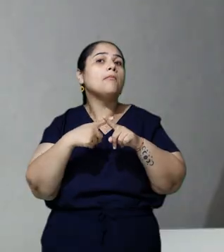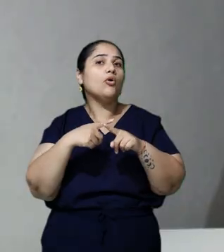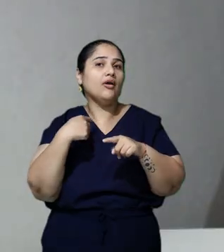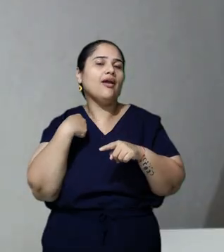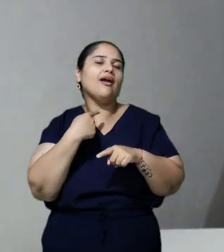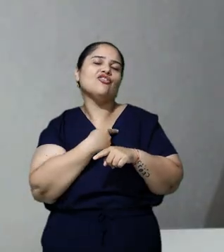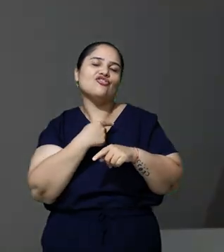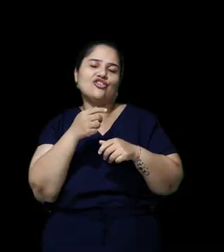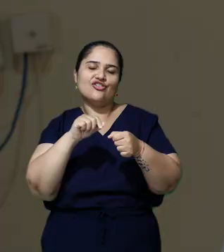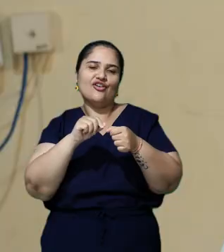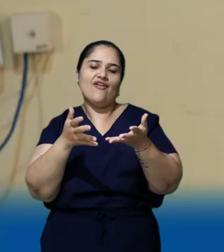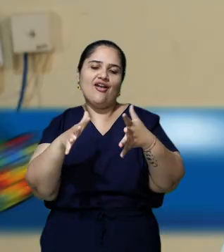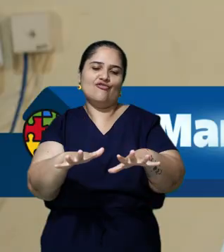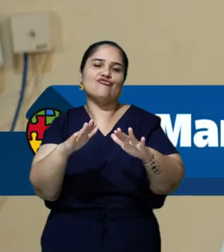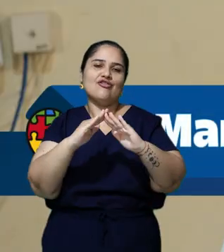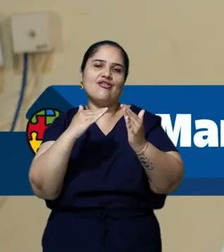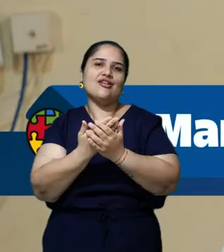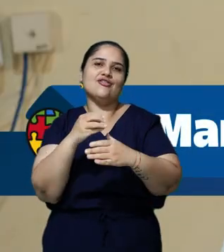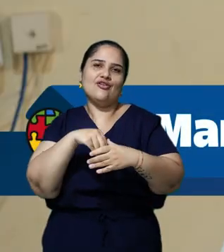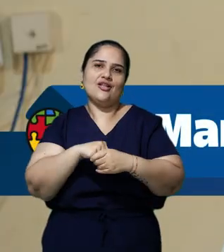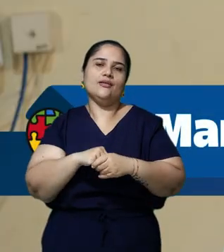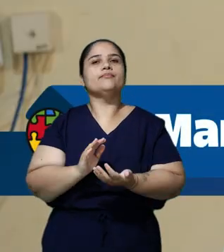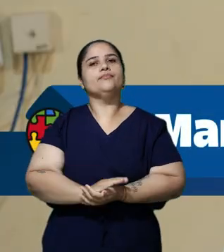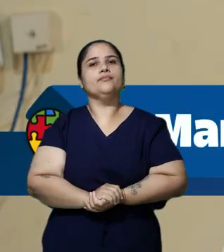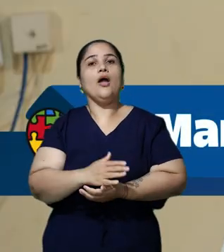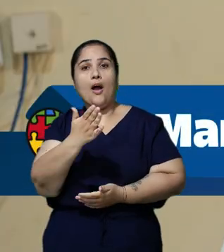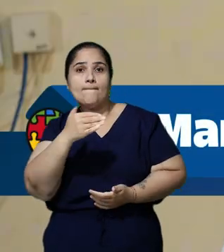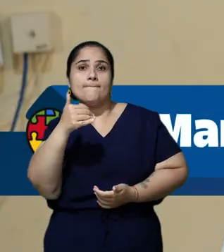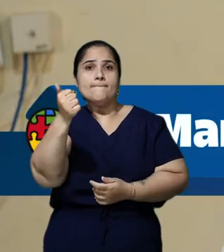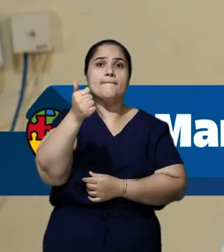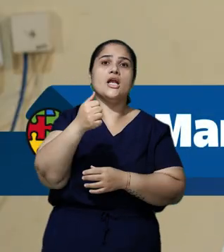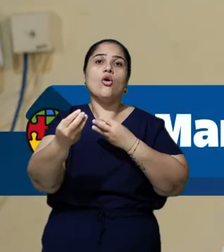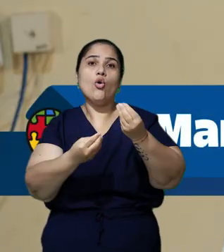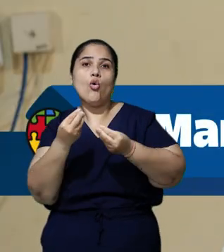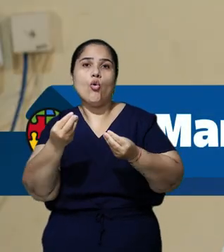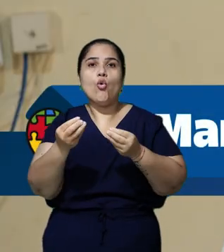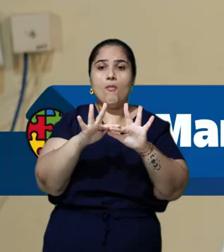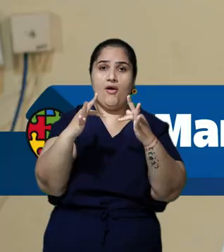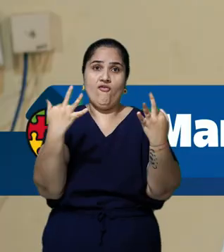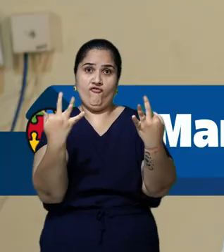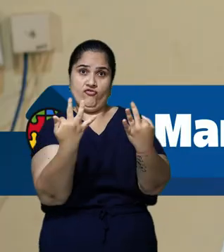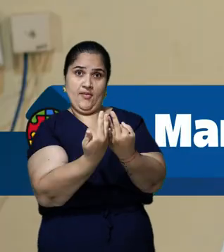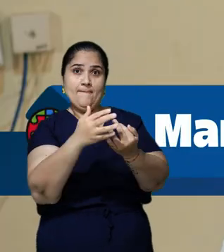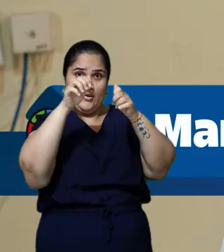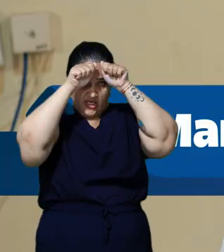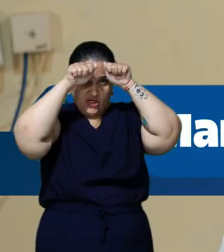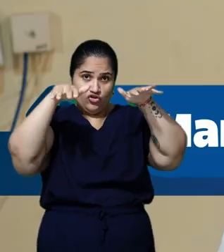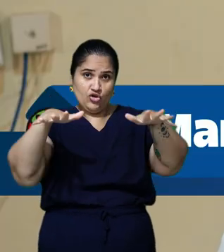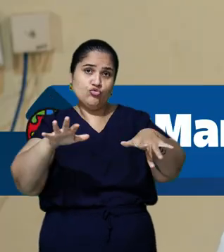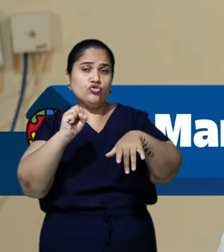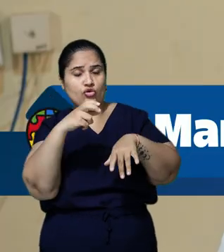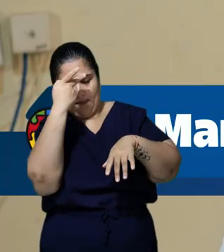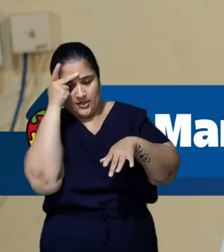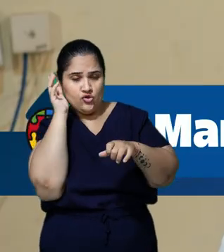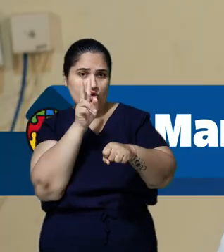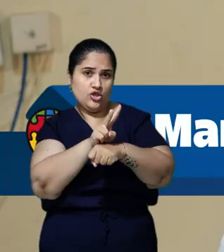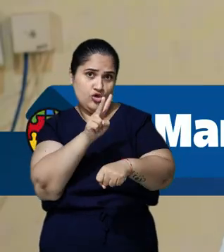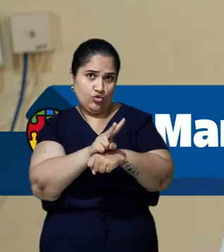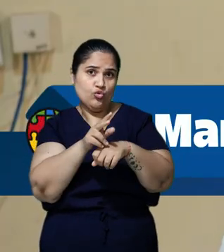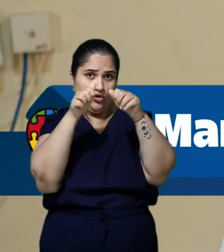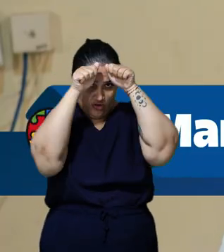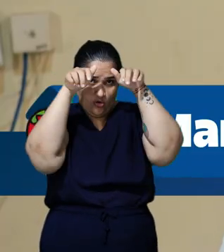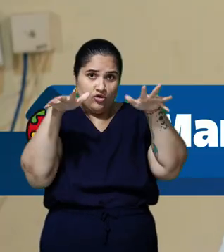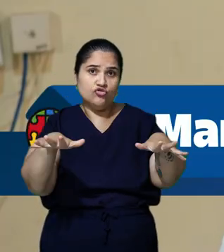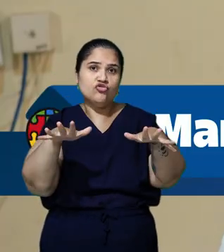dele na escola. A melhor forma de um profissional ou de um parente de um autista que cuida de autistas estar